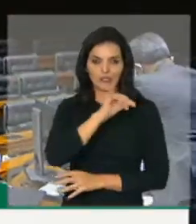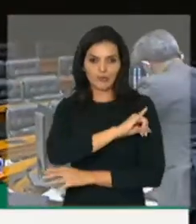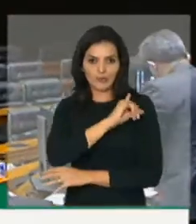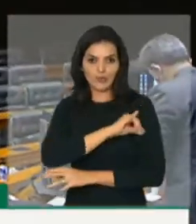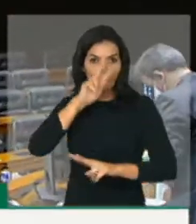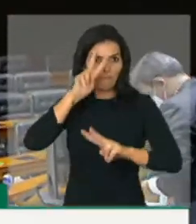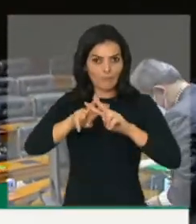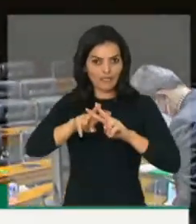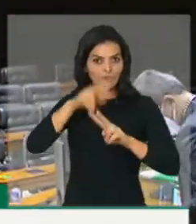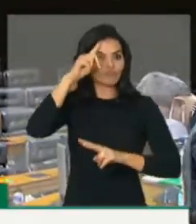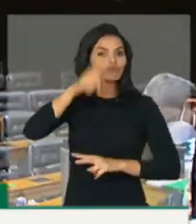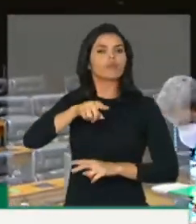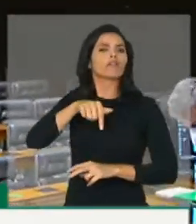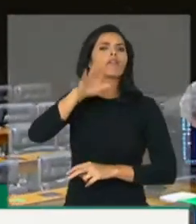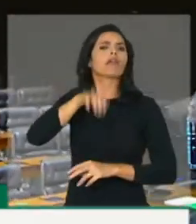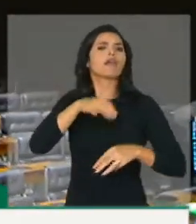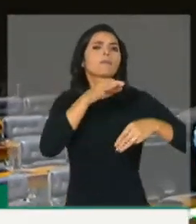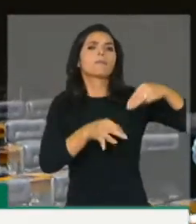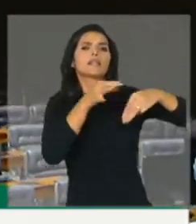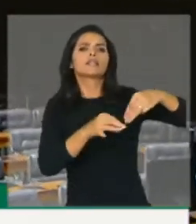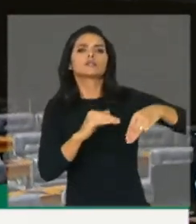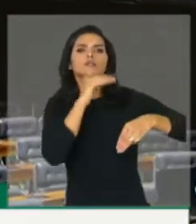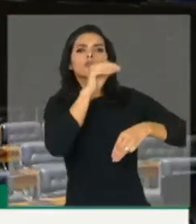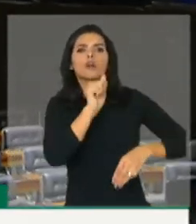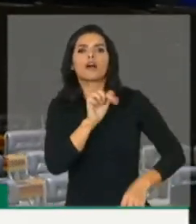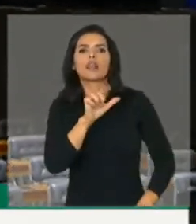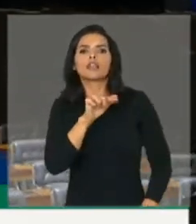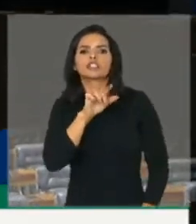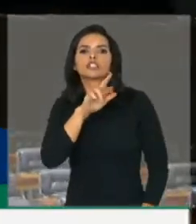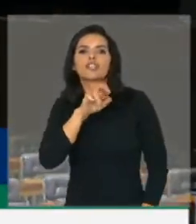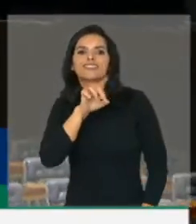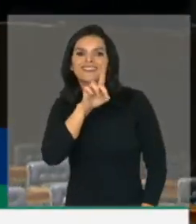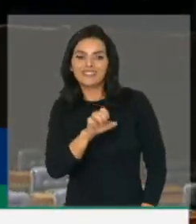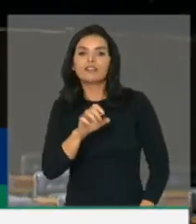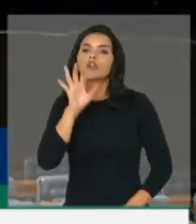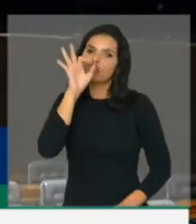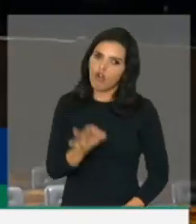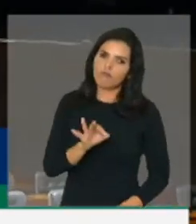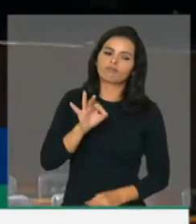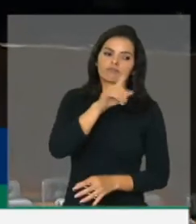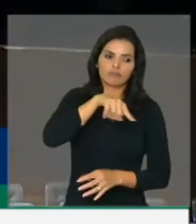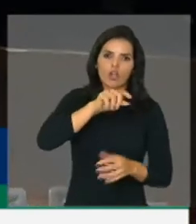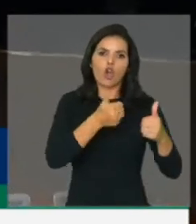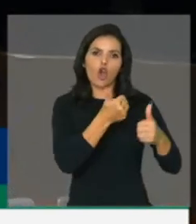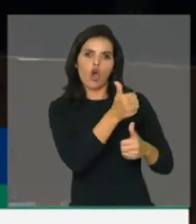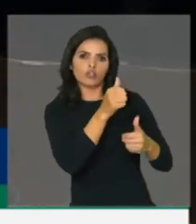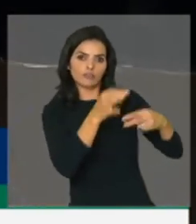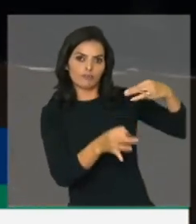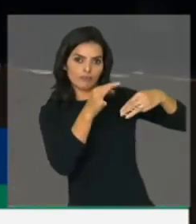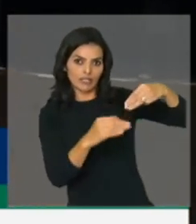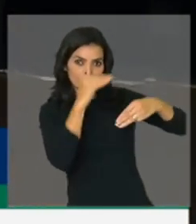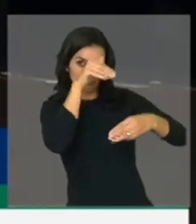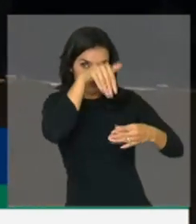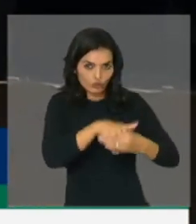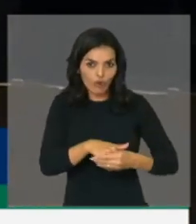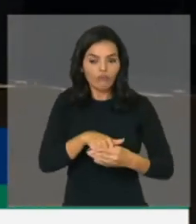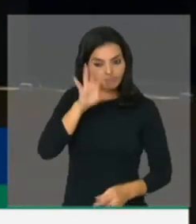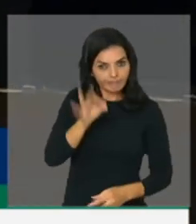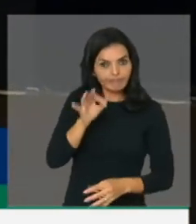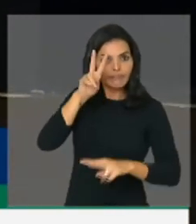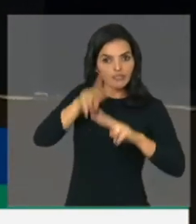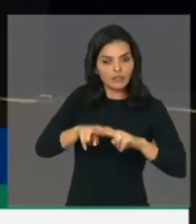prisão que foi decretada pelo ministro Alexandre de Moraes, do Supremo Tribunal Federal, e confirmada pelos demais ministros daquela corte. E então